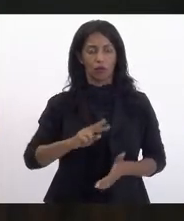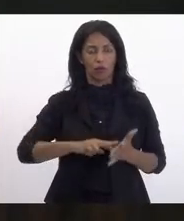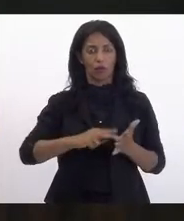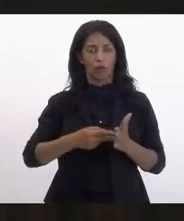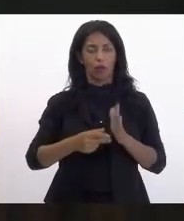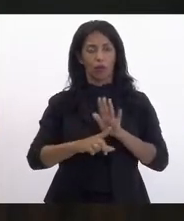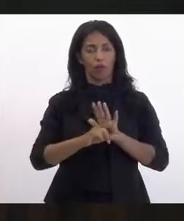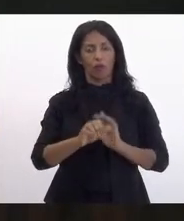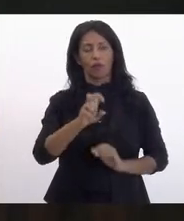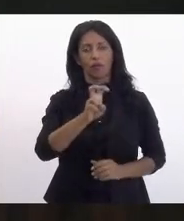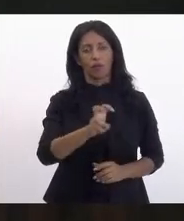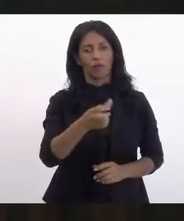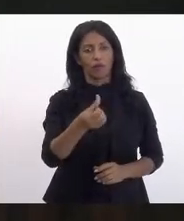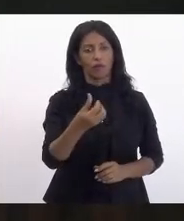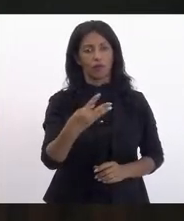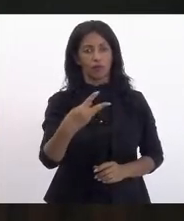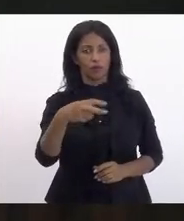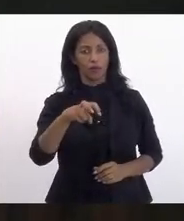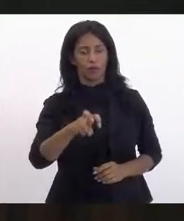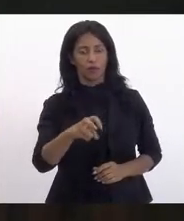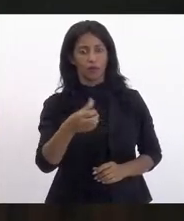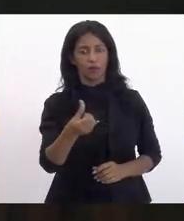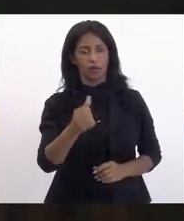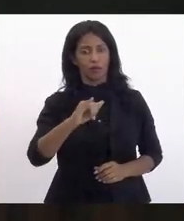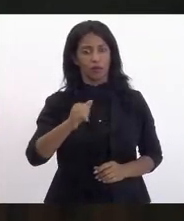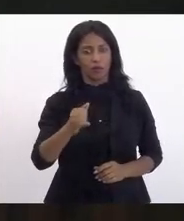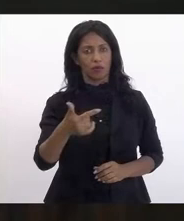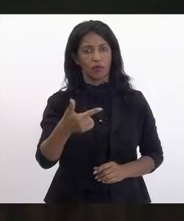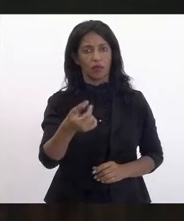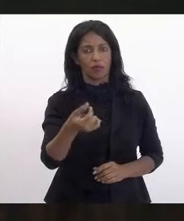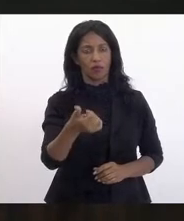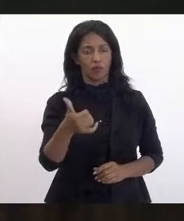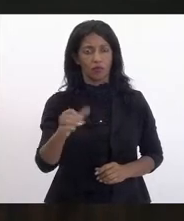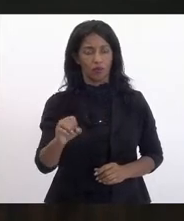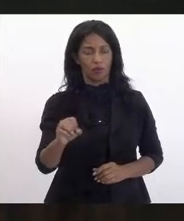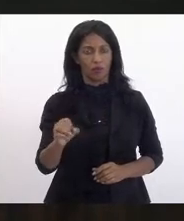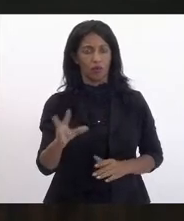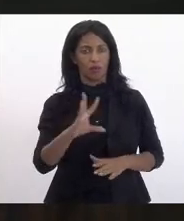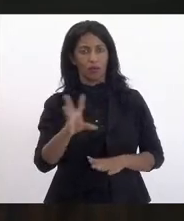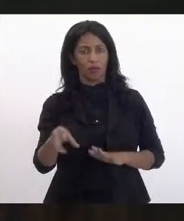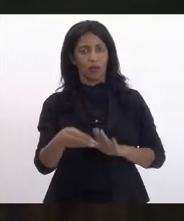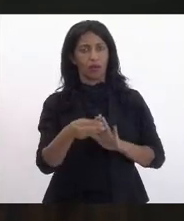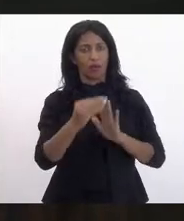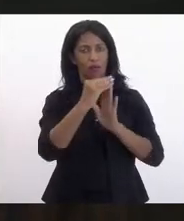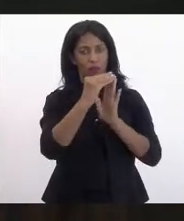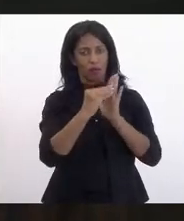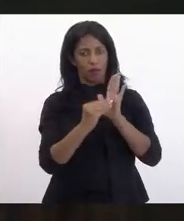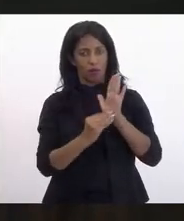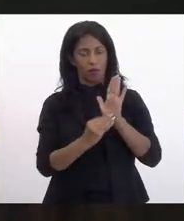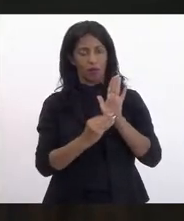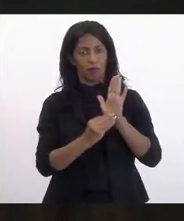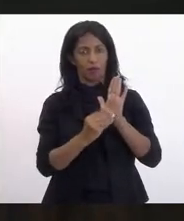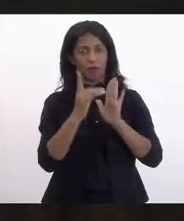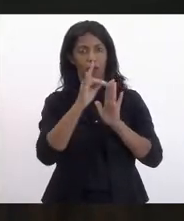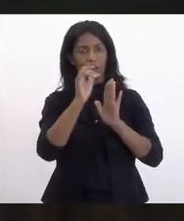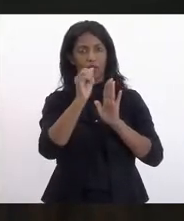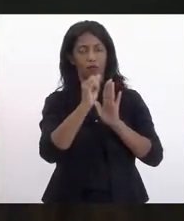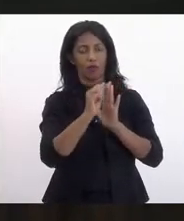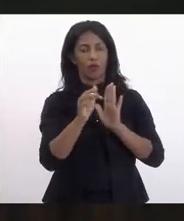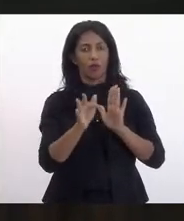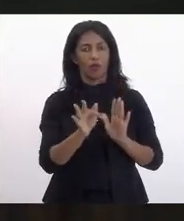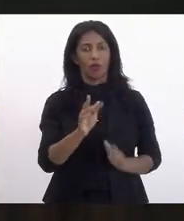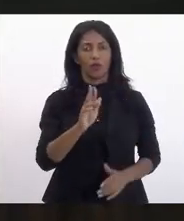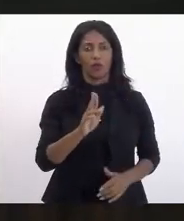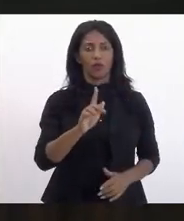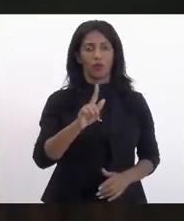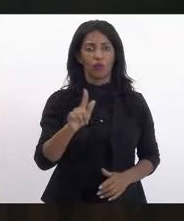lei número 5.645, de 6 de janeiro de 2010, para incluir no calendário oficial do Rio de Janeiro o Dia do Fuzileiro